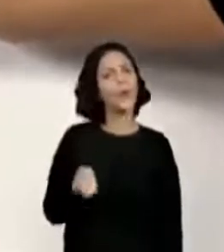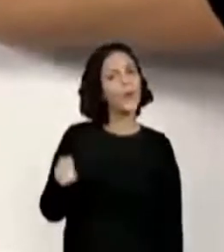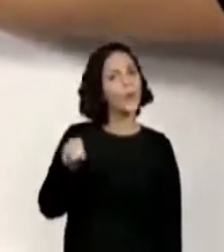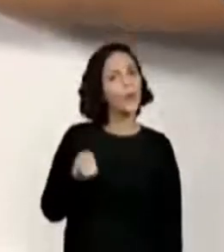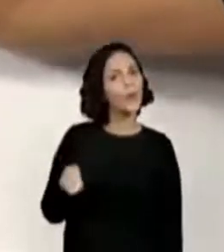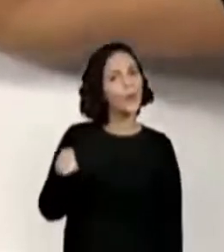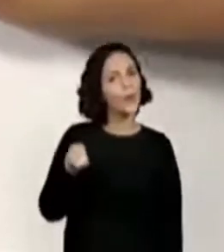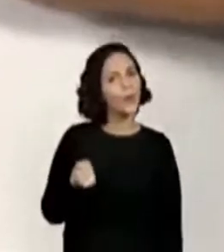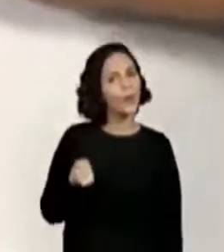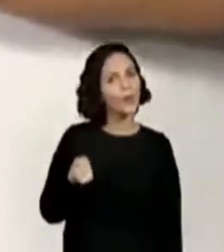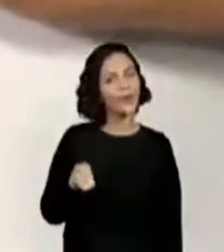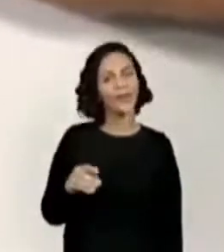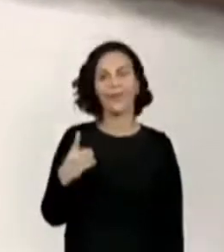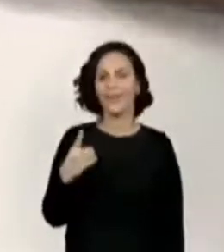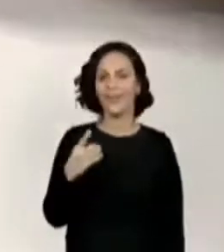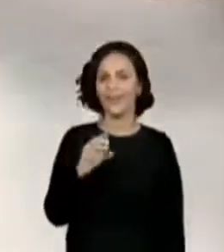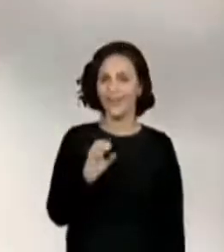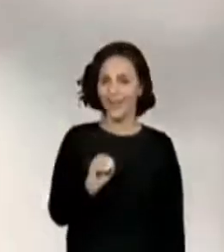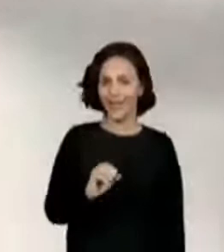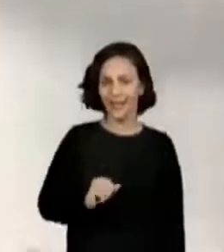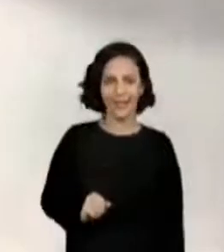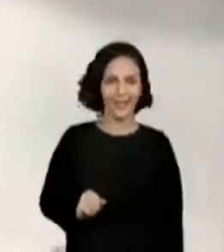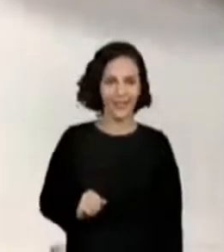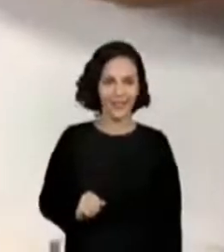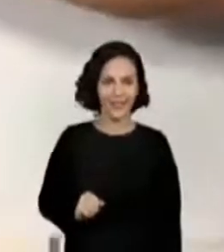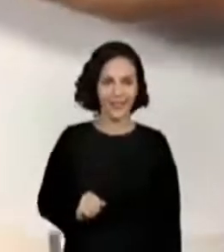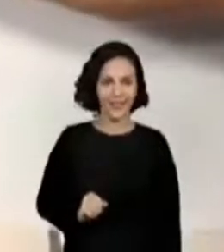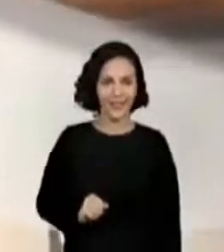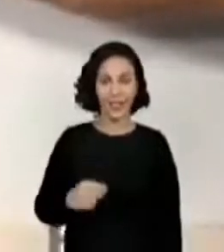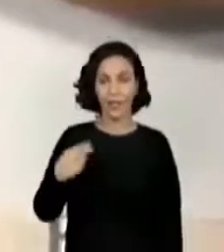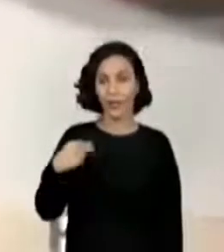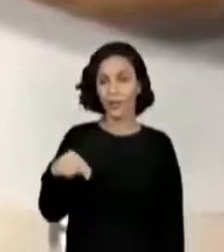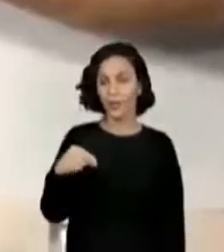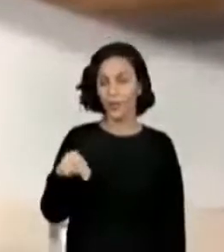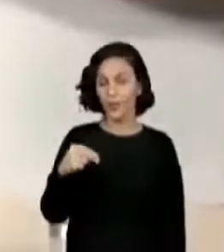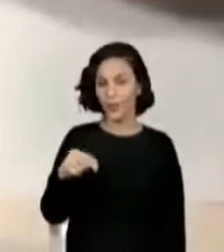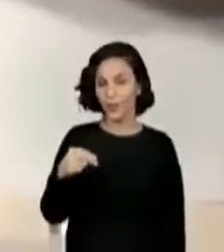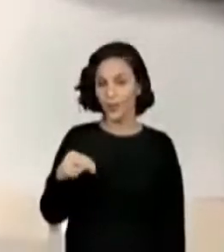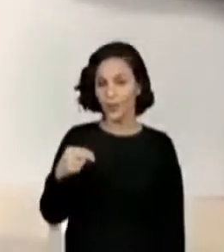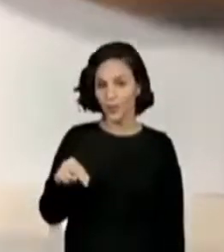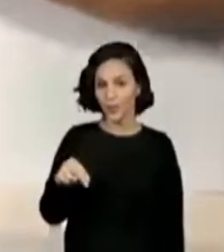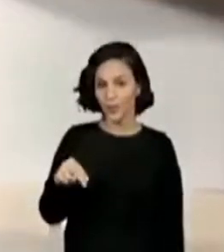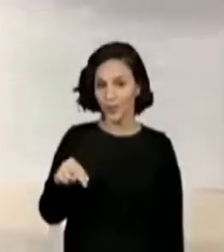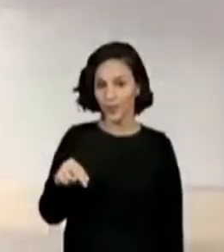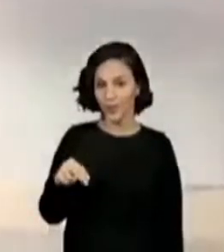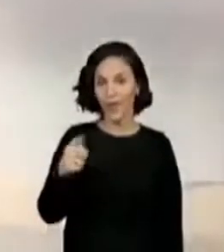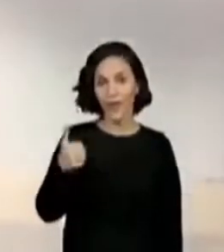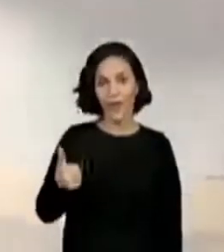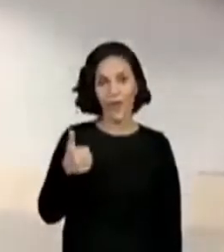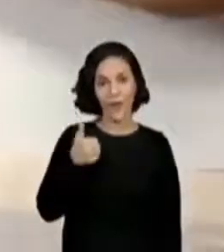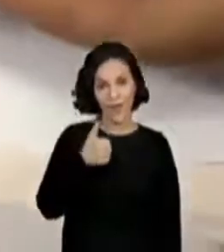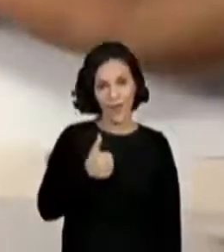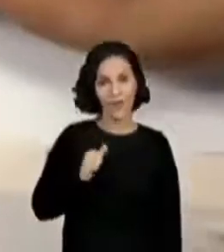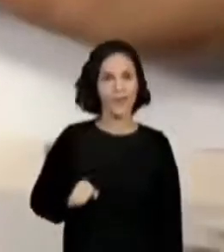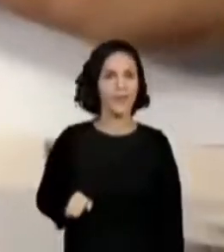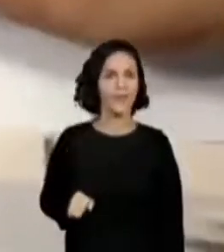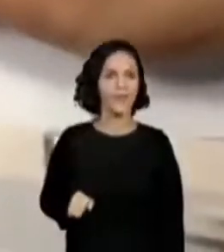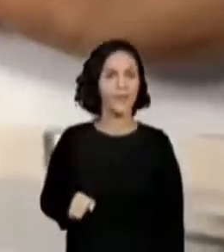outubro, mês 10, novembro, mês